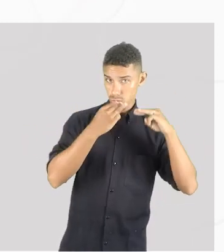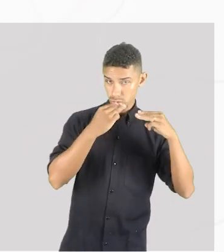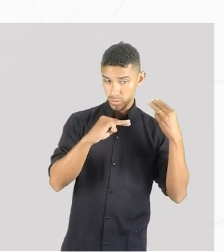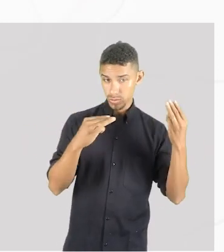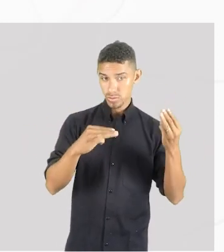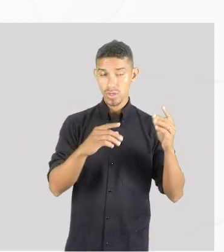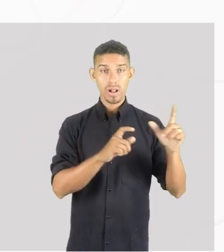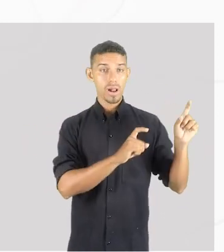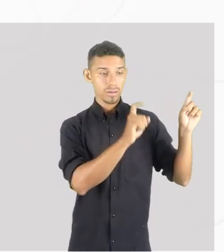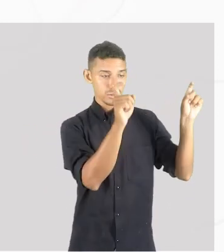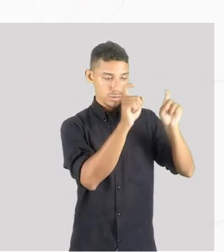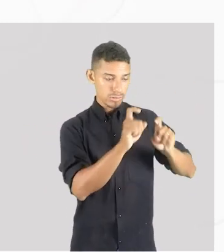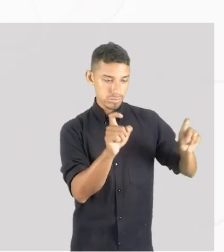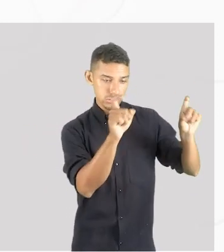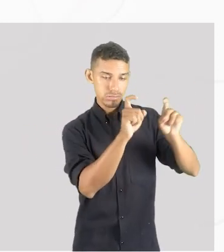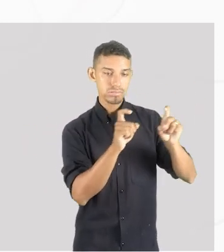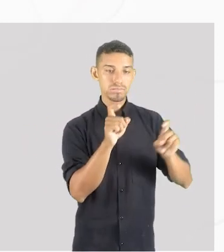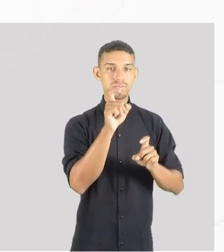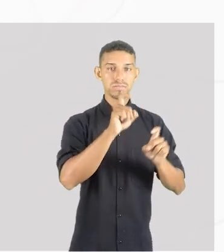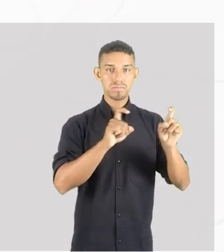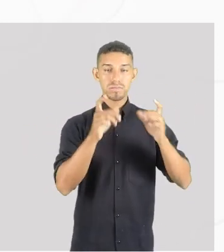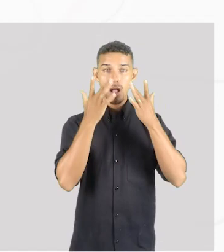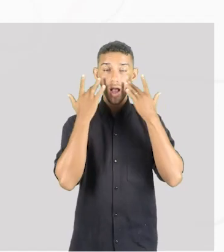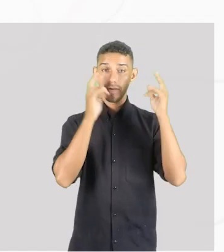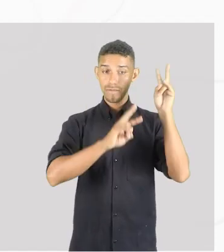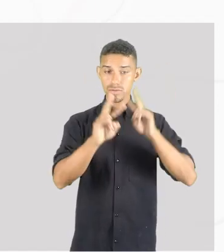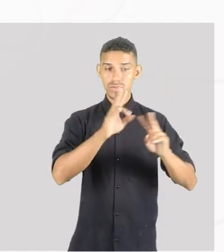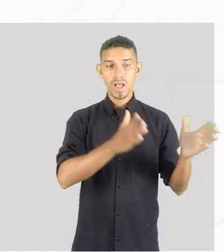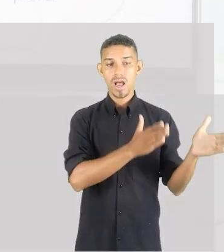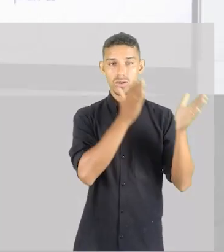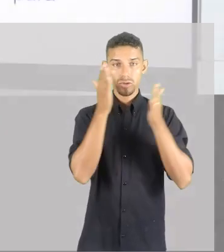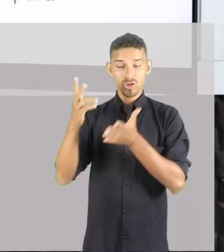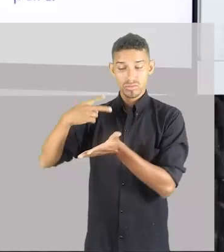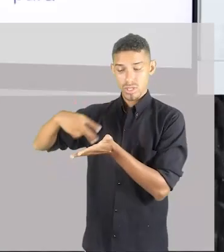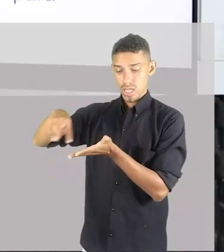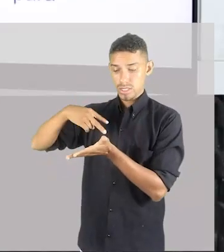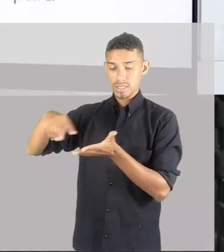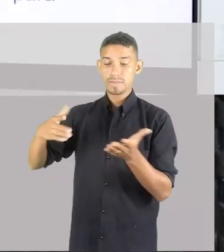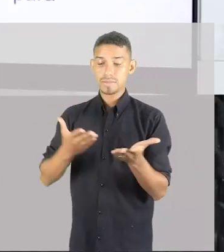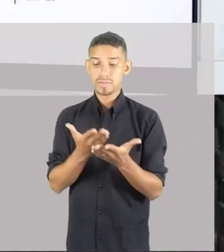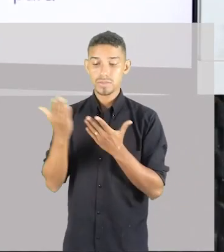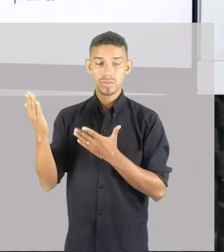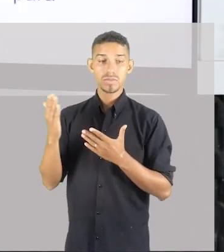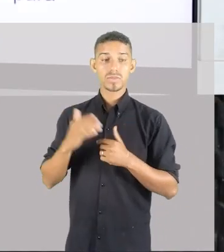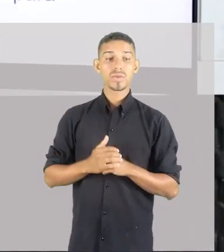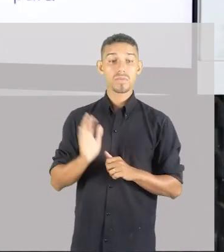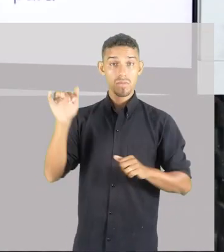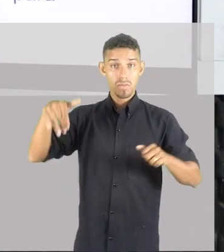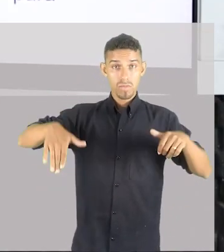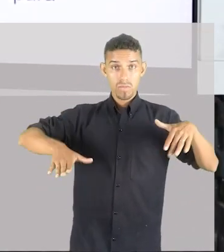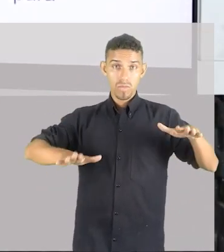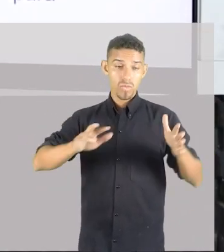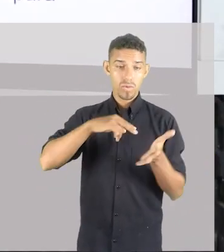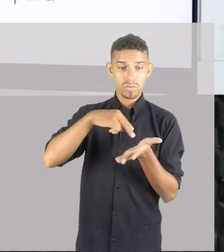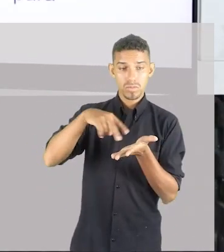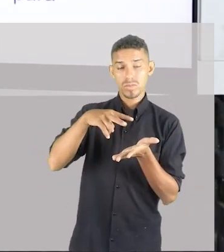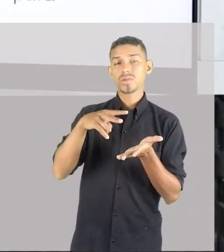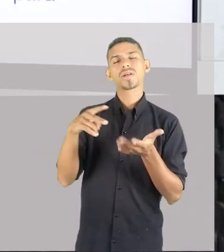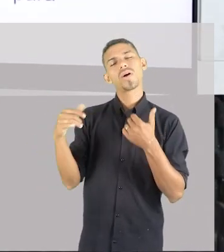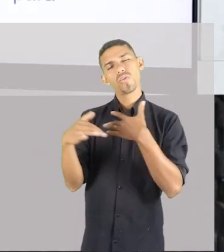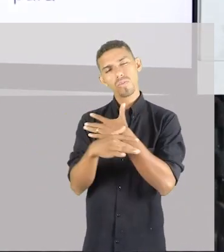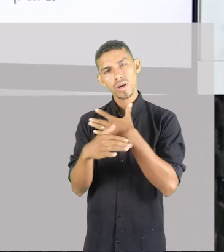do grafite que é a a forma de arte visual e entra na dança que é o break dance street dance que são danças